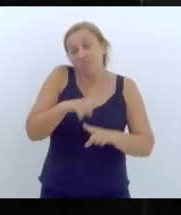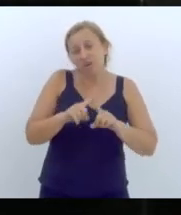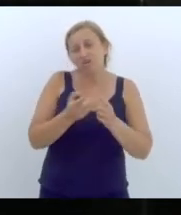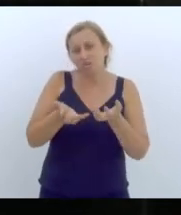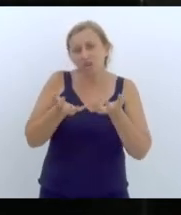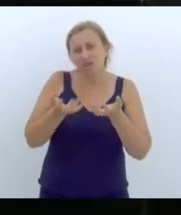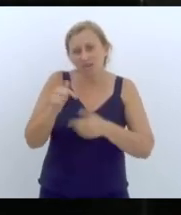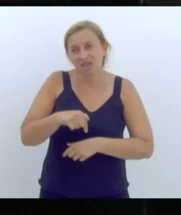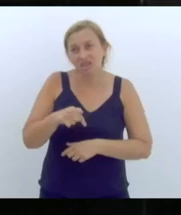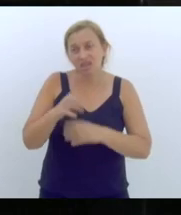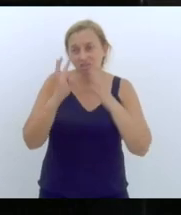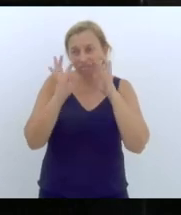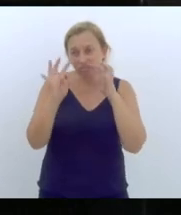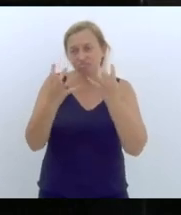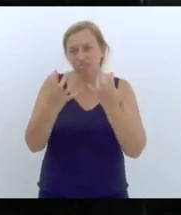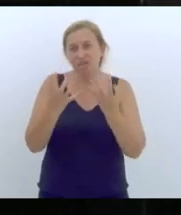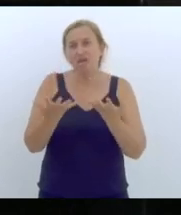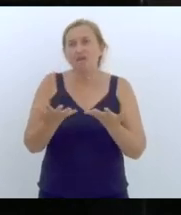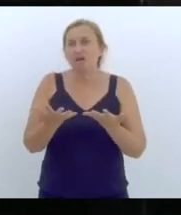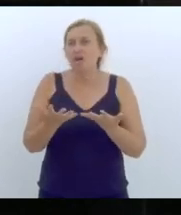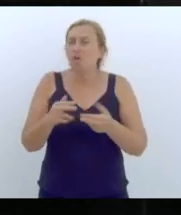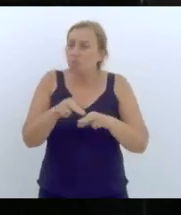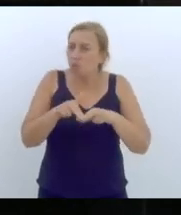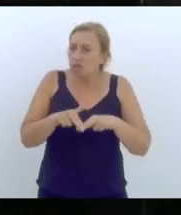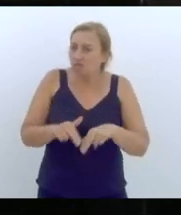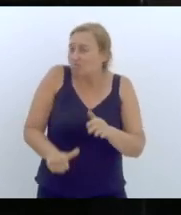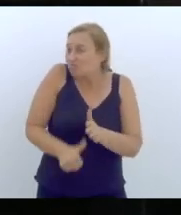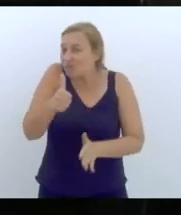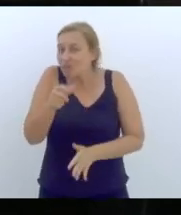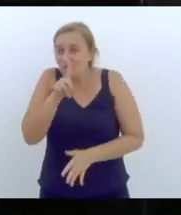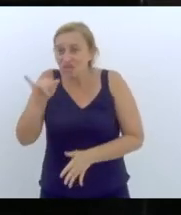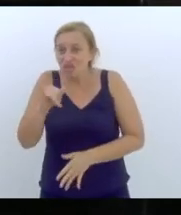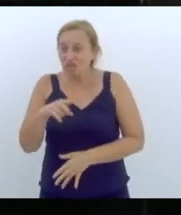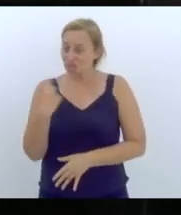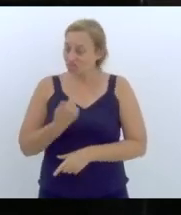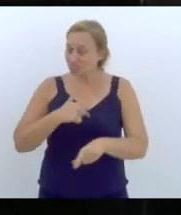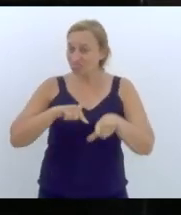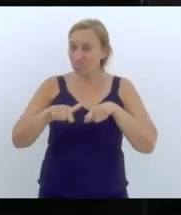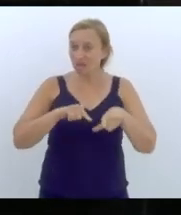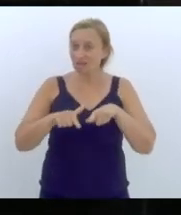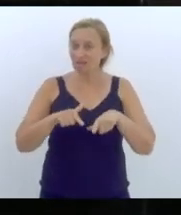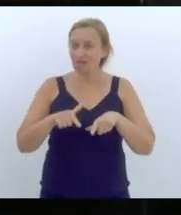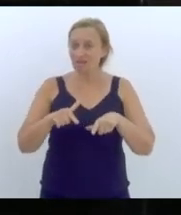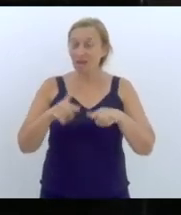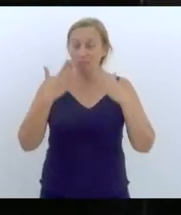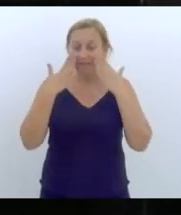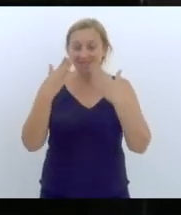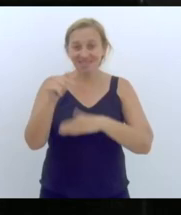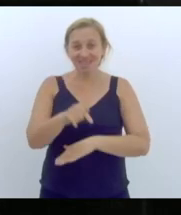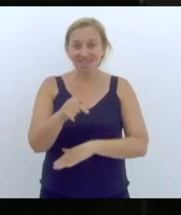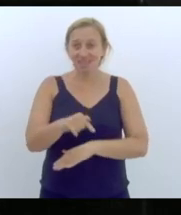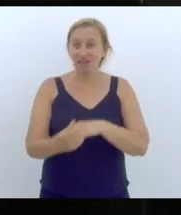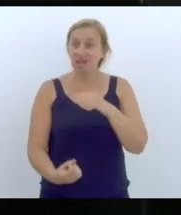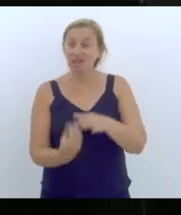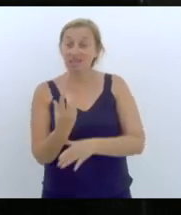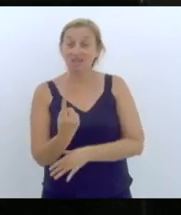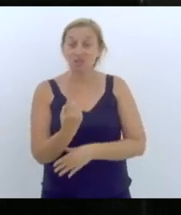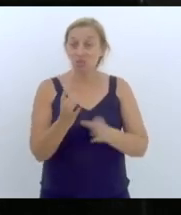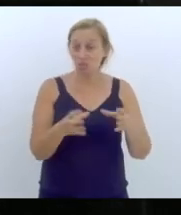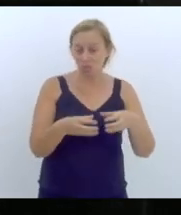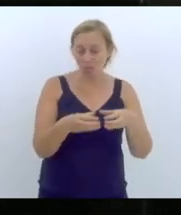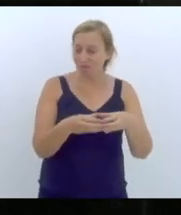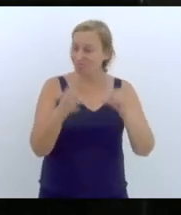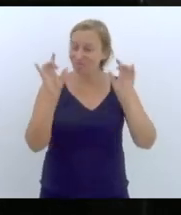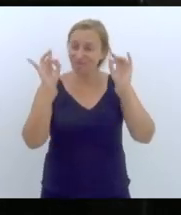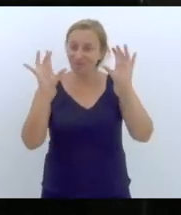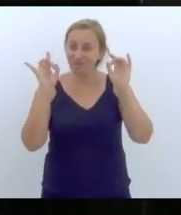eu quero aqui chamar a atenção, e é por isso que no primeiro dia do nosso mandato apresentei aqui a criação de uma comissão